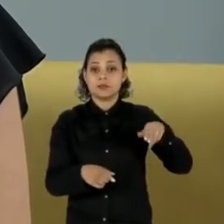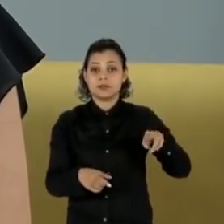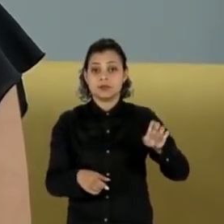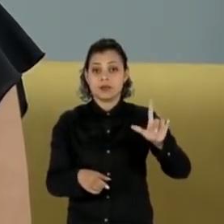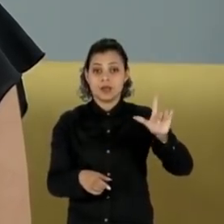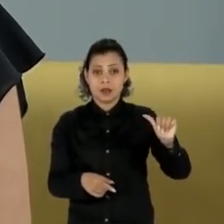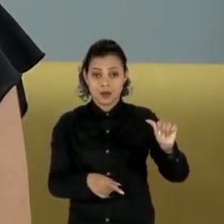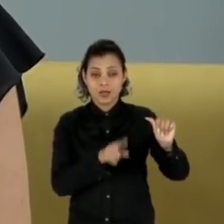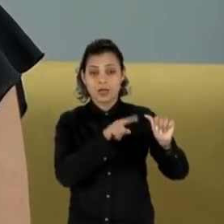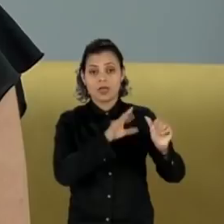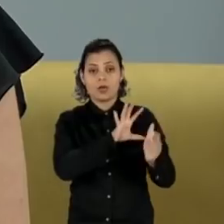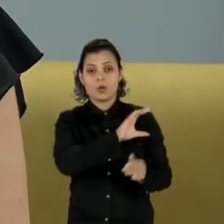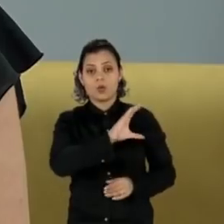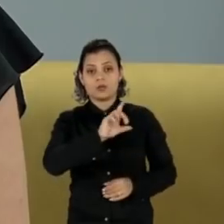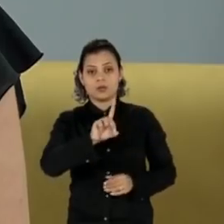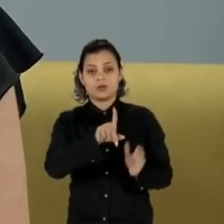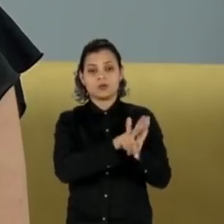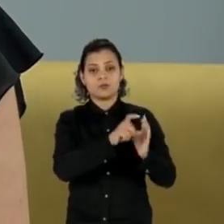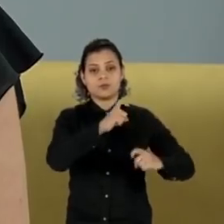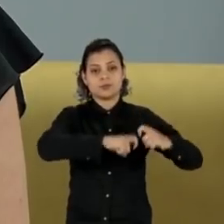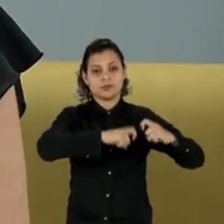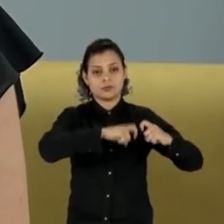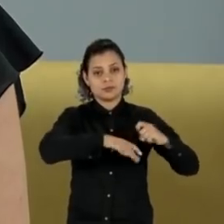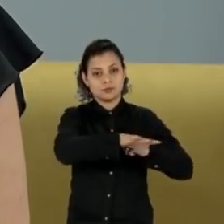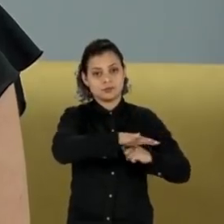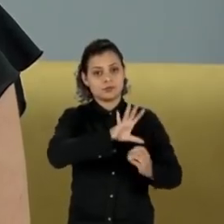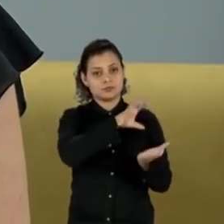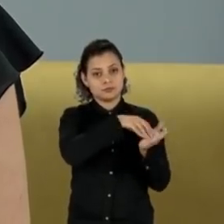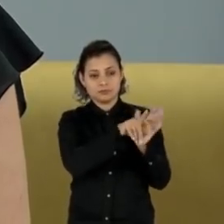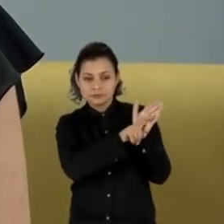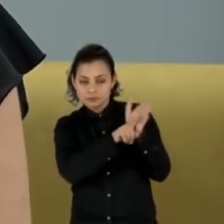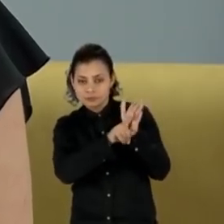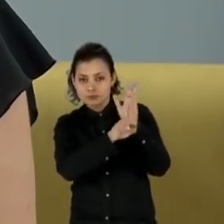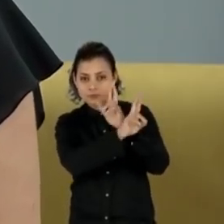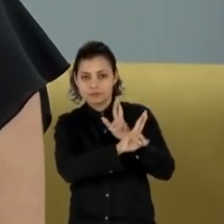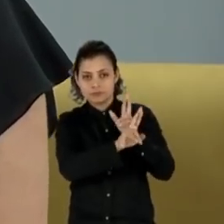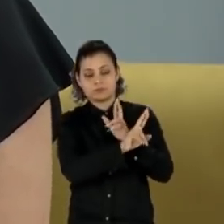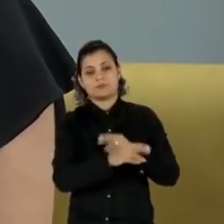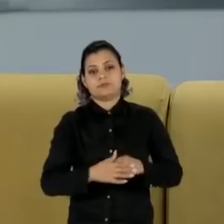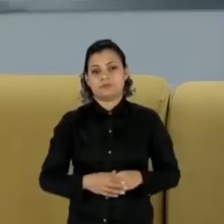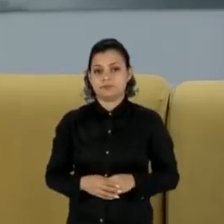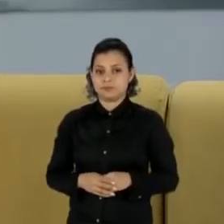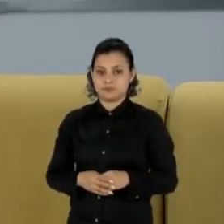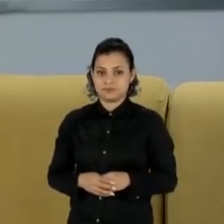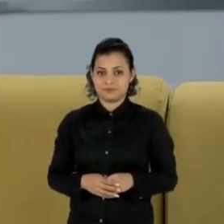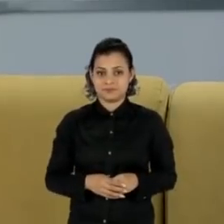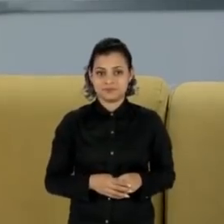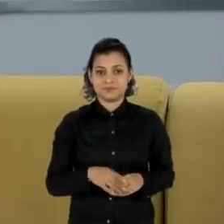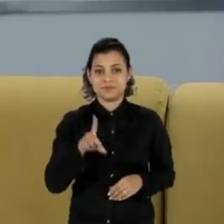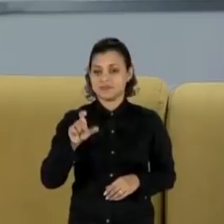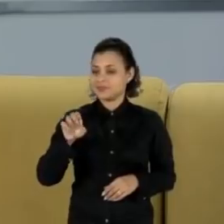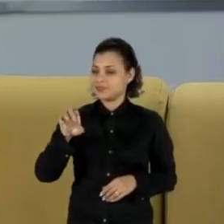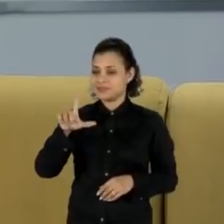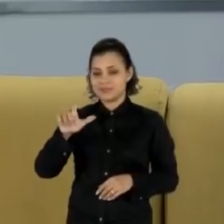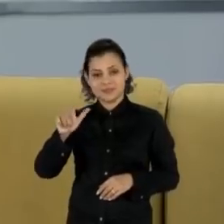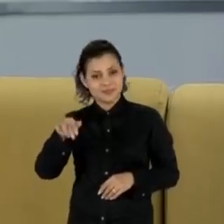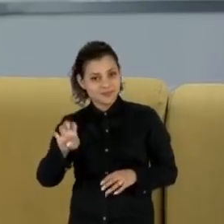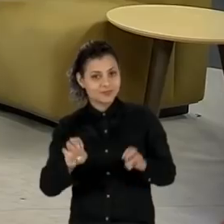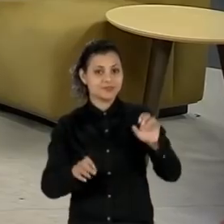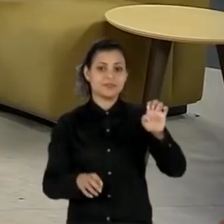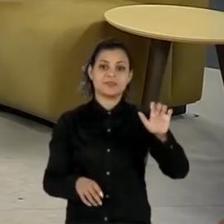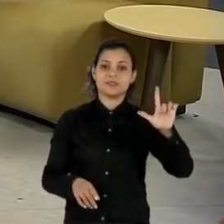munhoz coordenadora da equipe de sexologia forense do programa bem-me-quer dra danielle